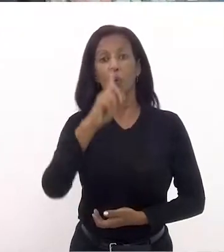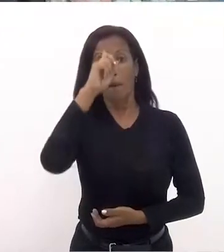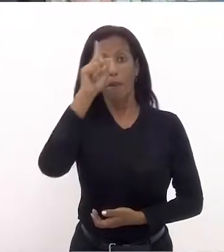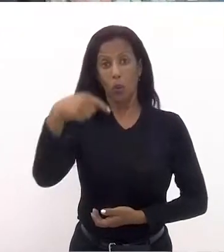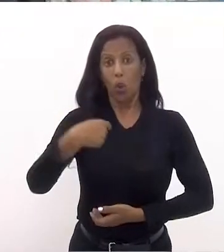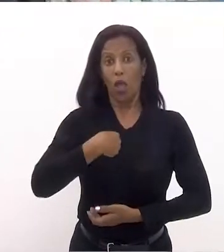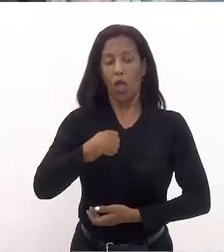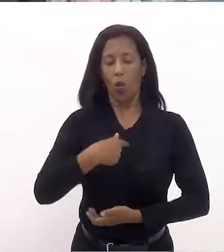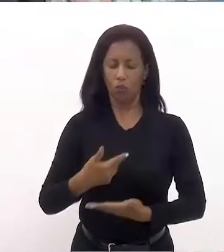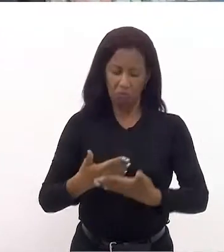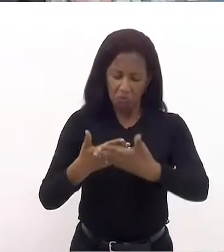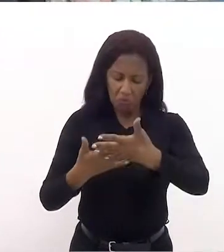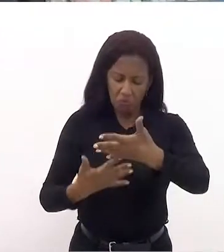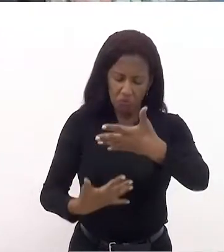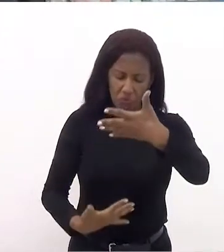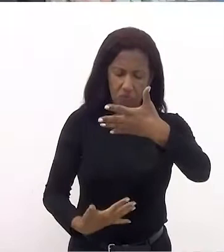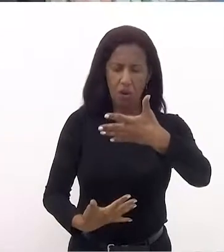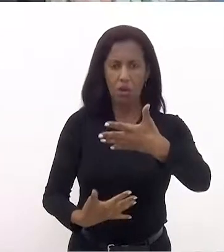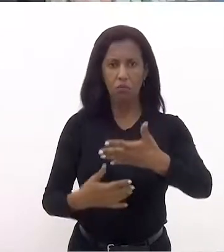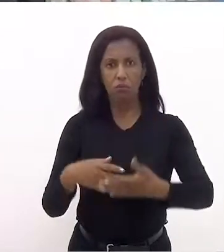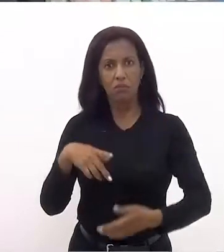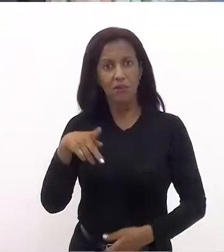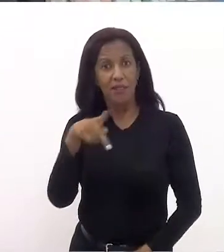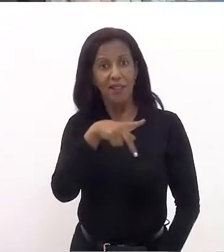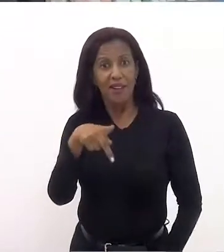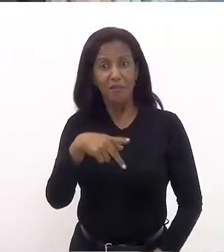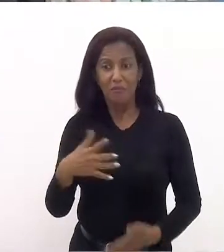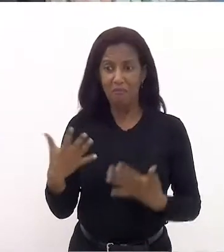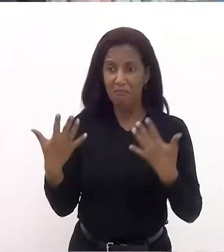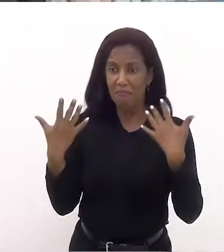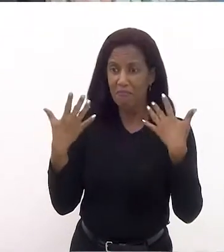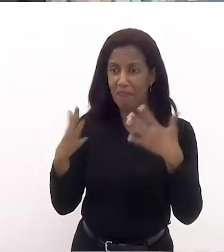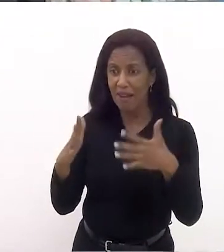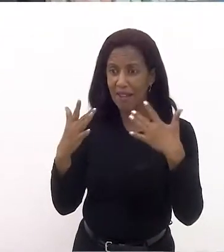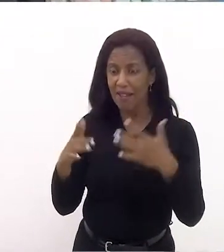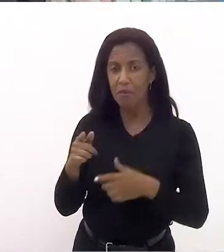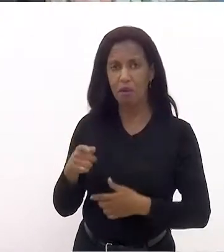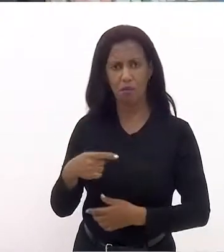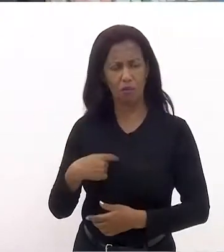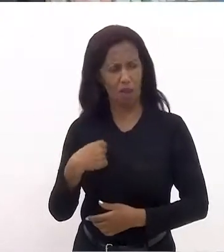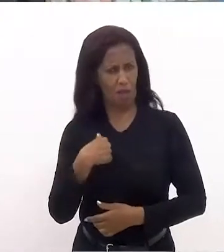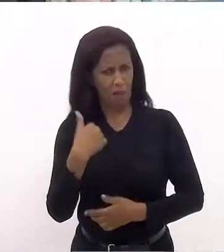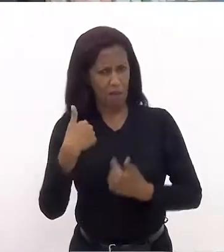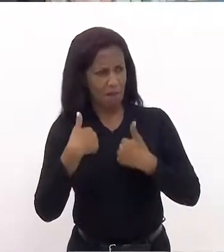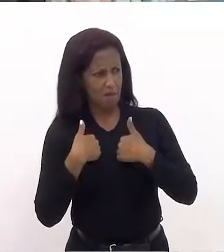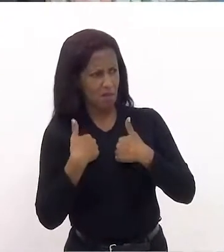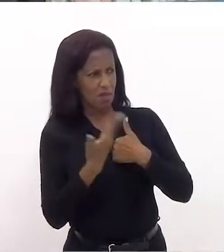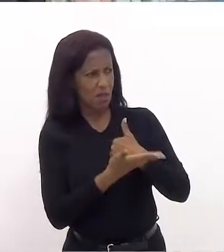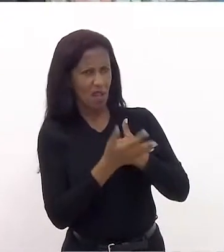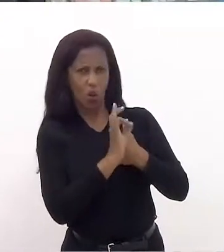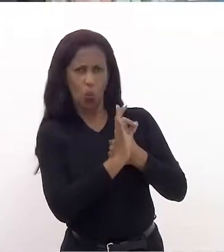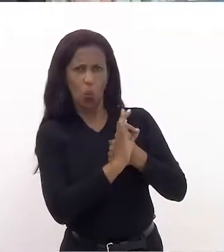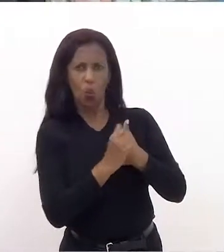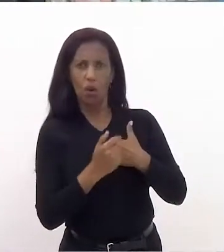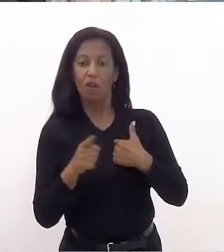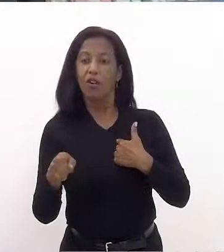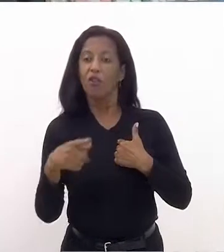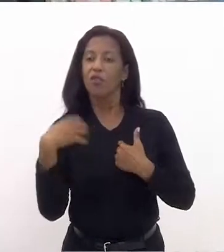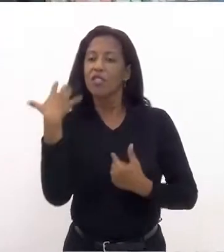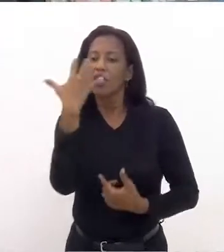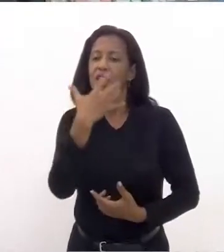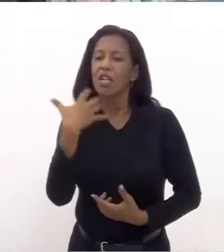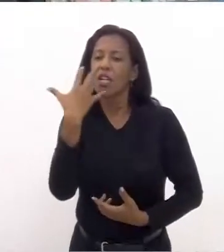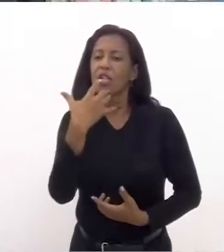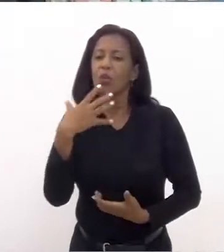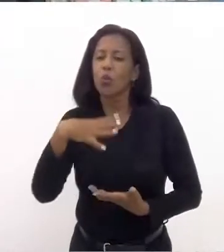me mandou. A professora me elogiou, não elogiou a outra, e diz, puxa, você cantou com